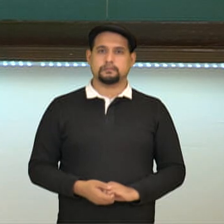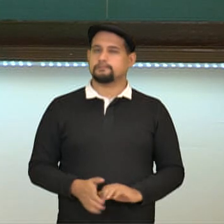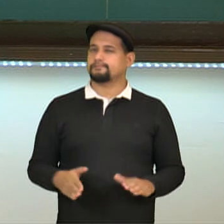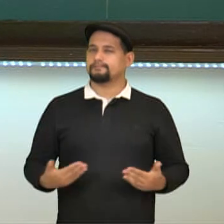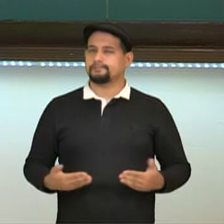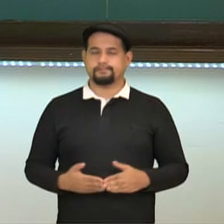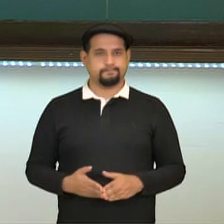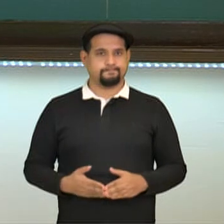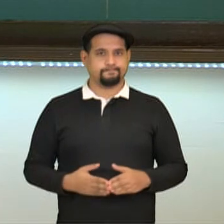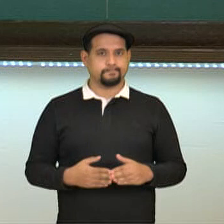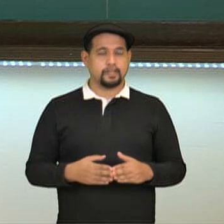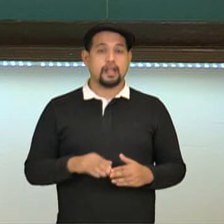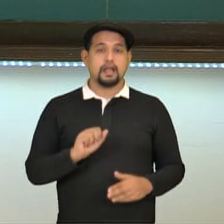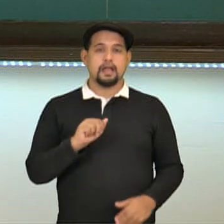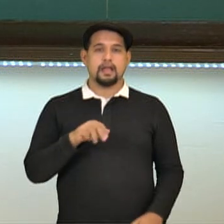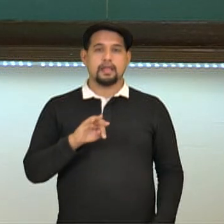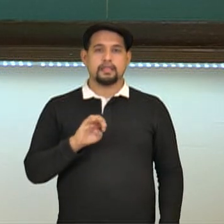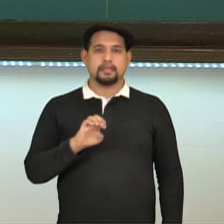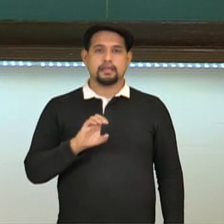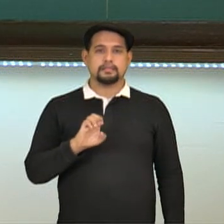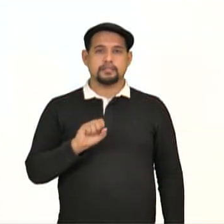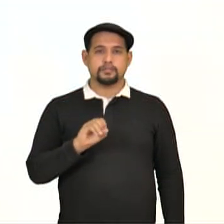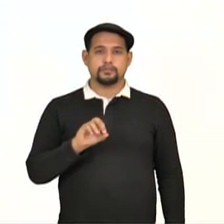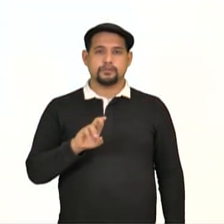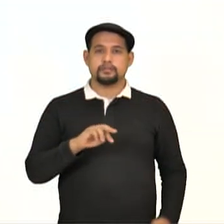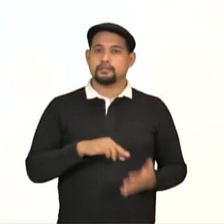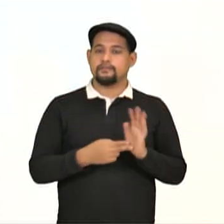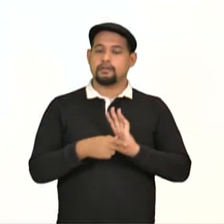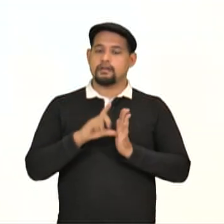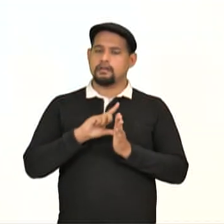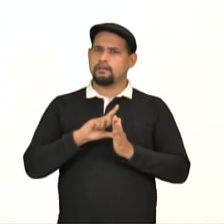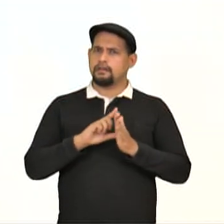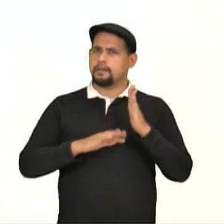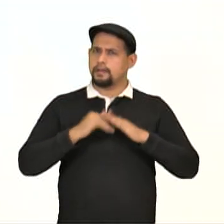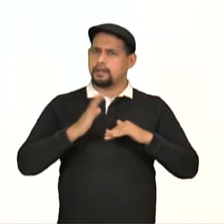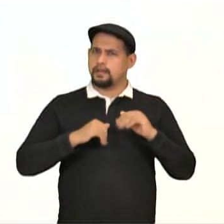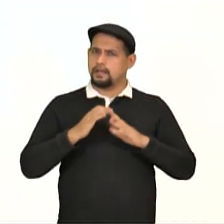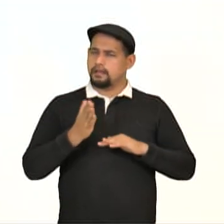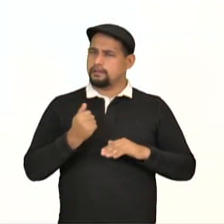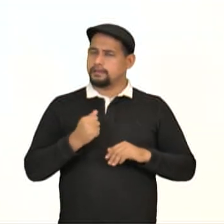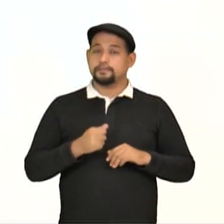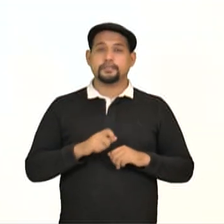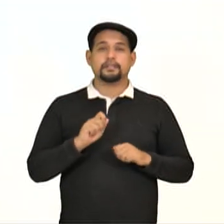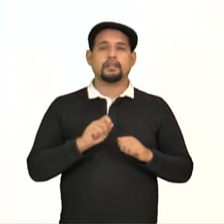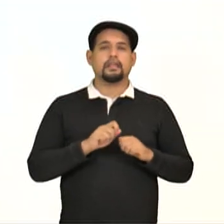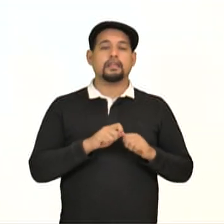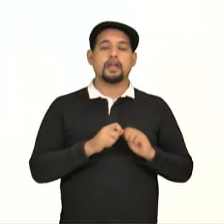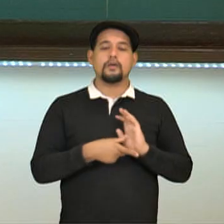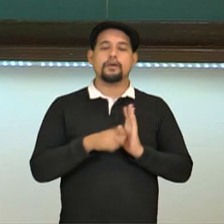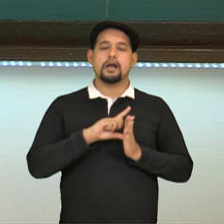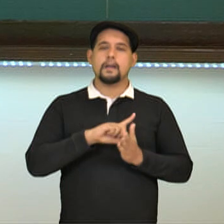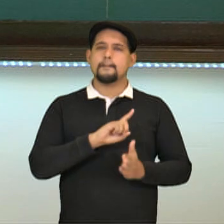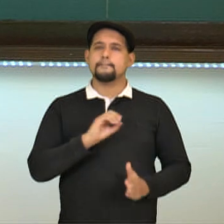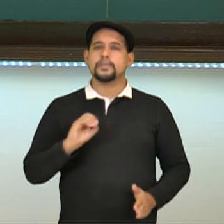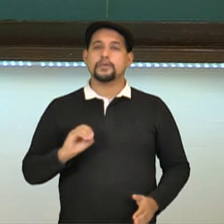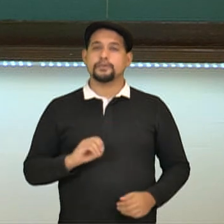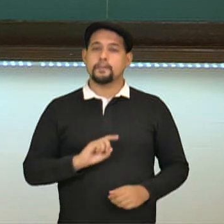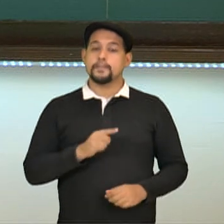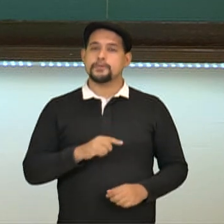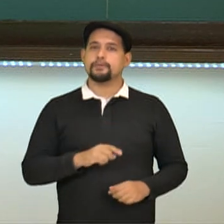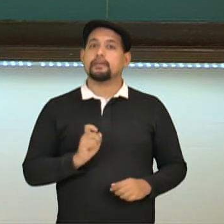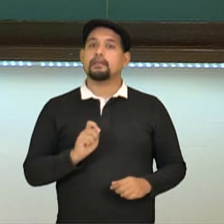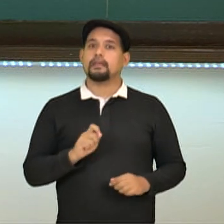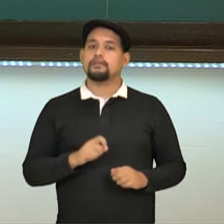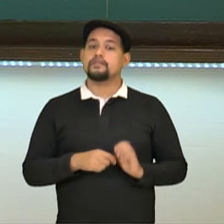E aí, antecessor é o que vem antes. Então vamos praticar? Quem é o antecessor de 1000? Quem é o número